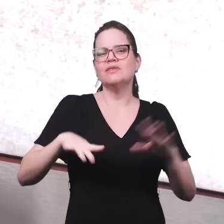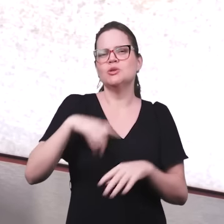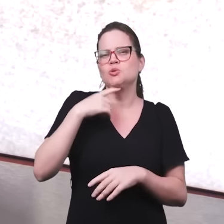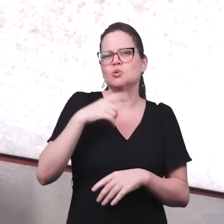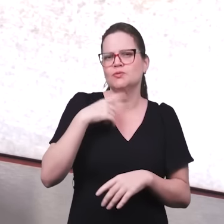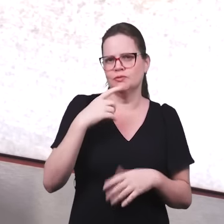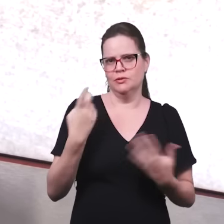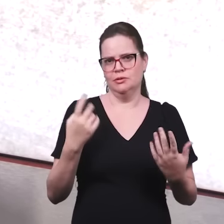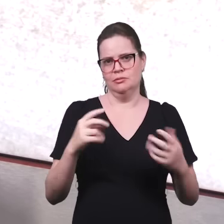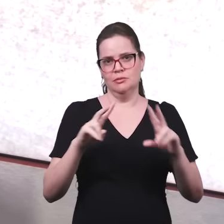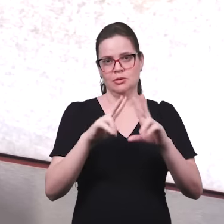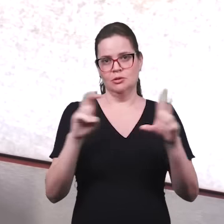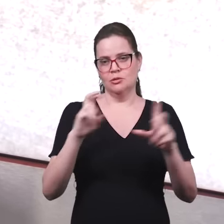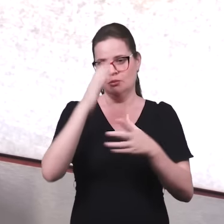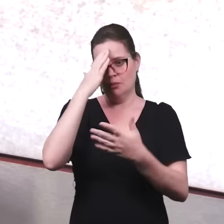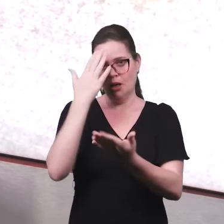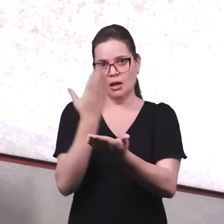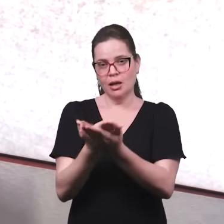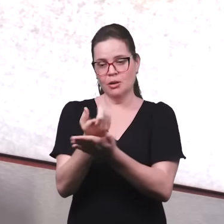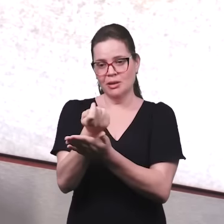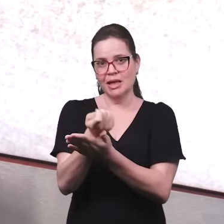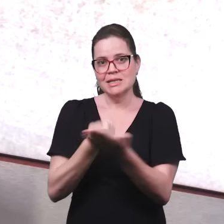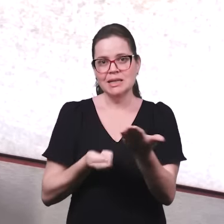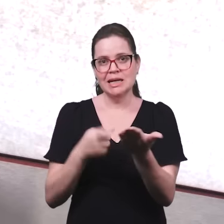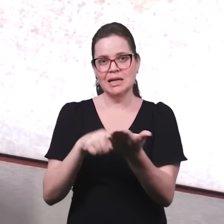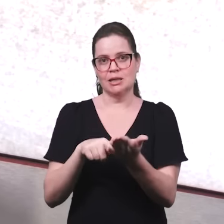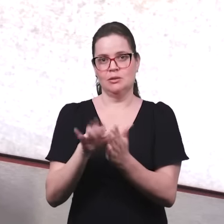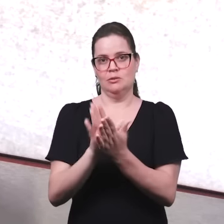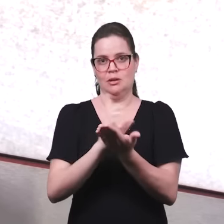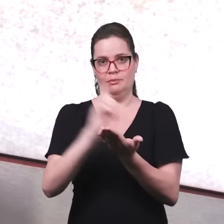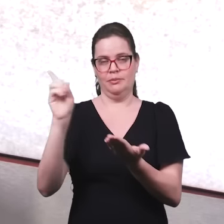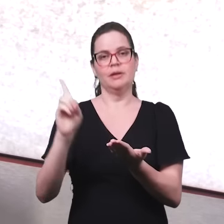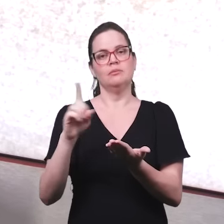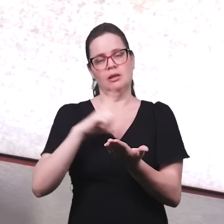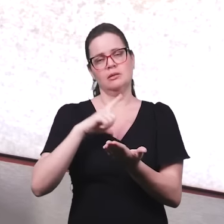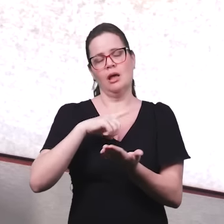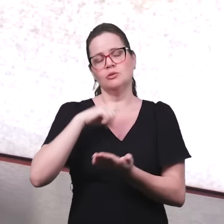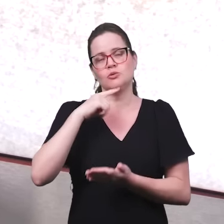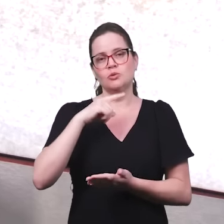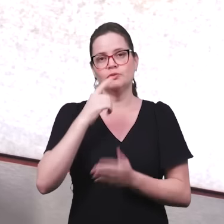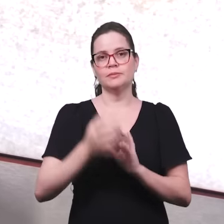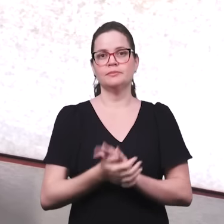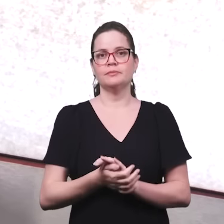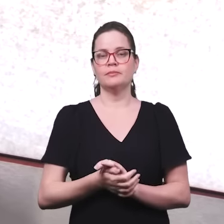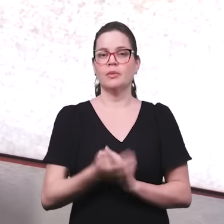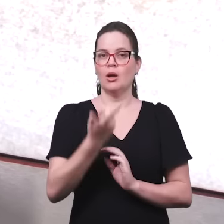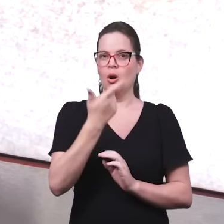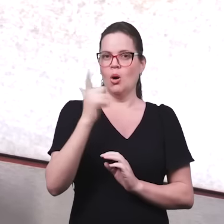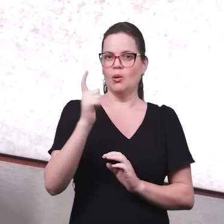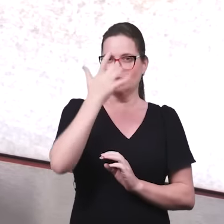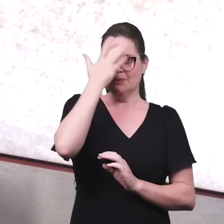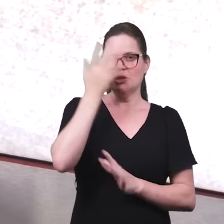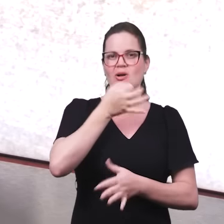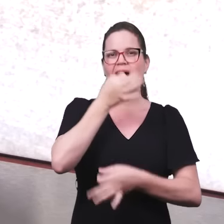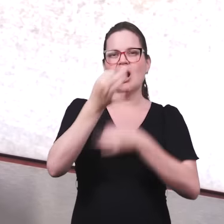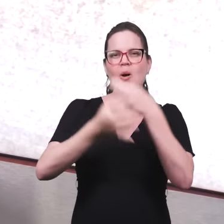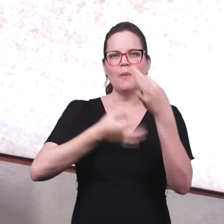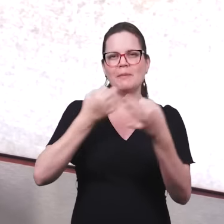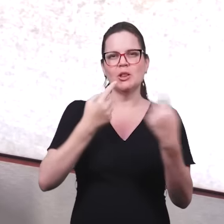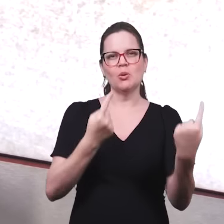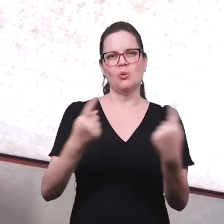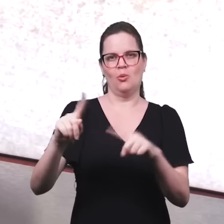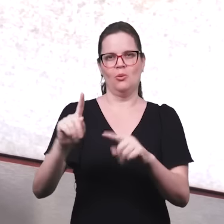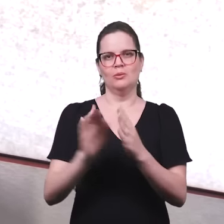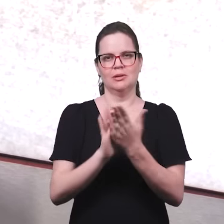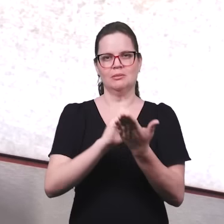duvidosas quanto à questão de crer naquilo que está escrito nas Escrituras Sagradas. Outros até chegam a usar argumentos